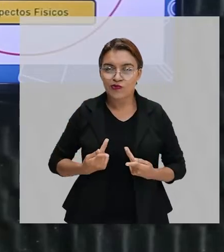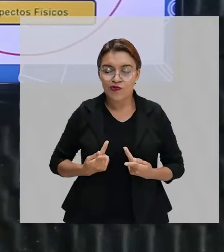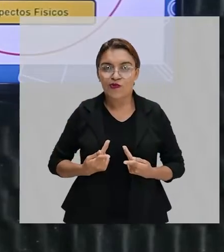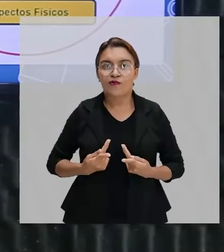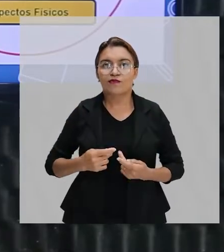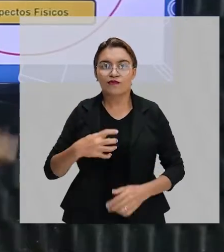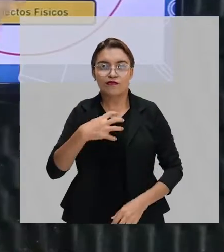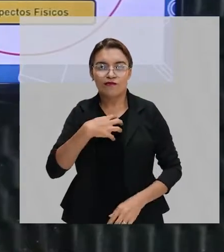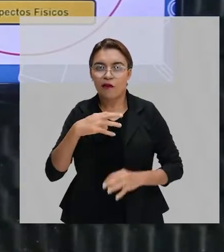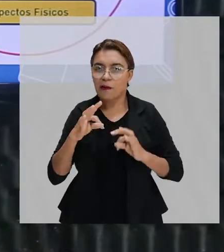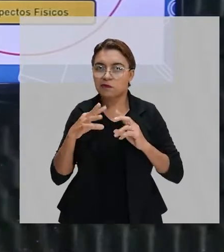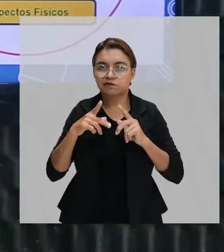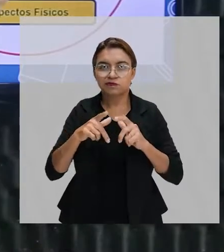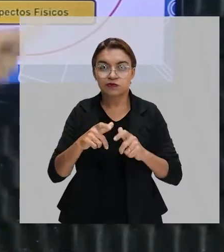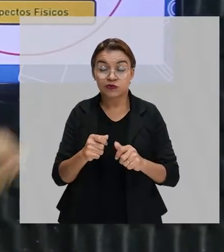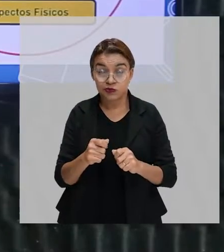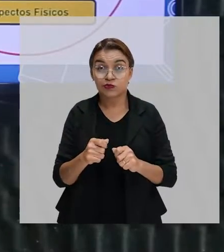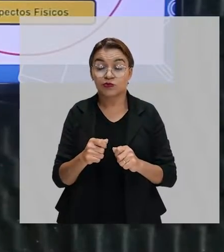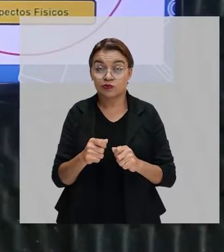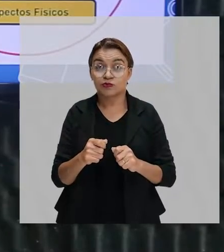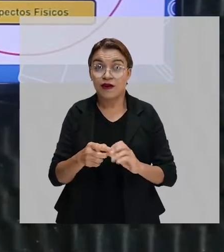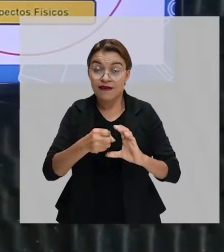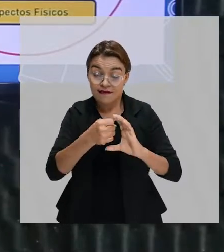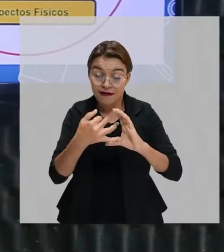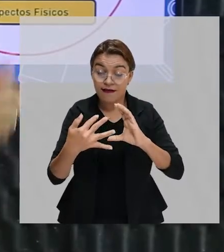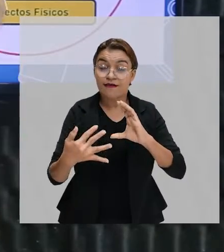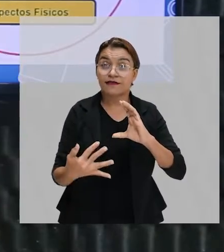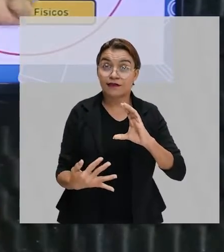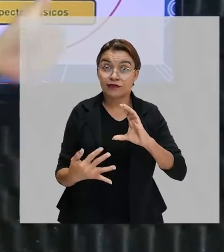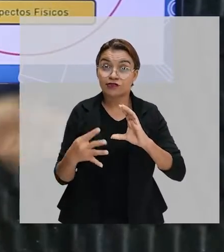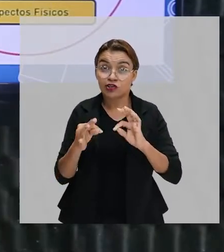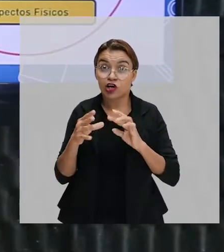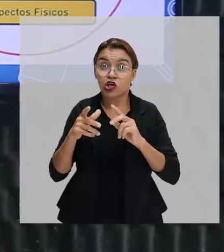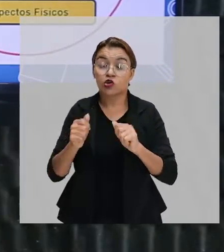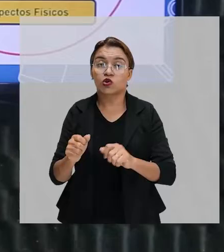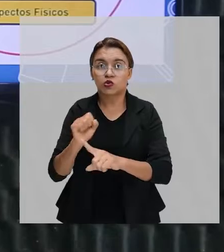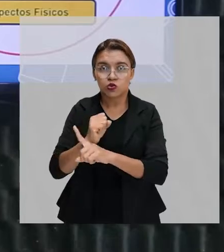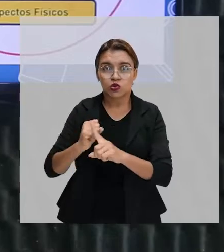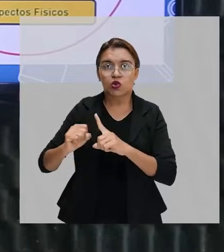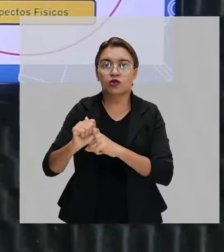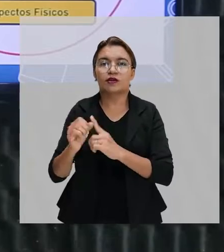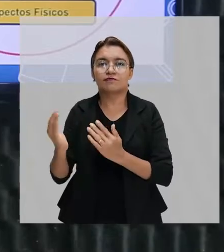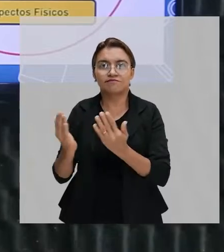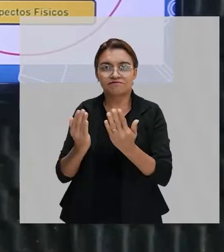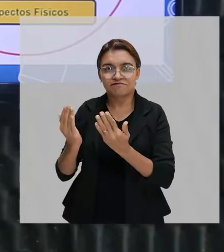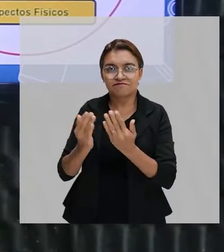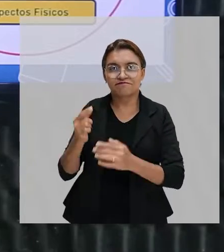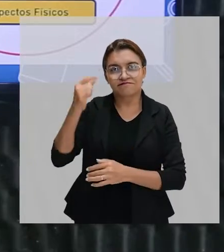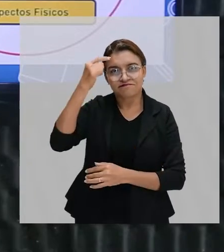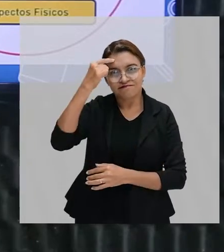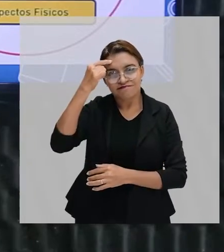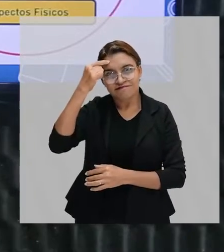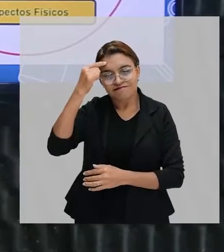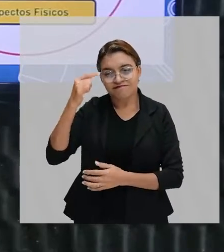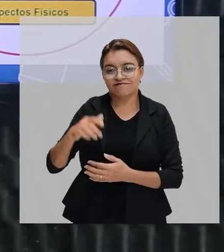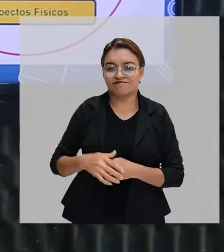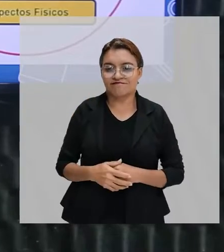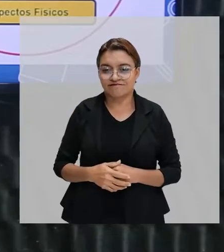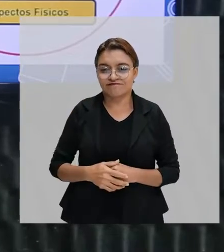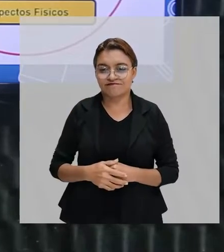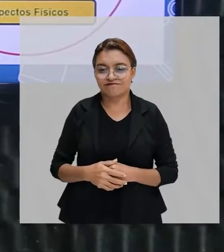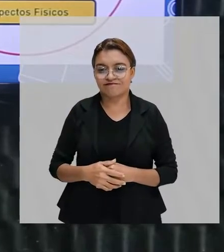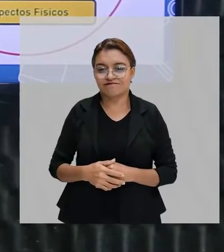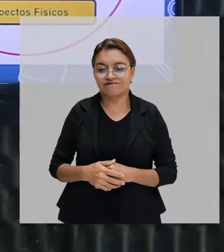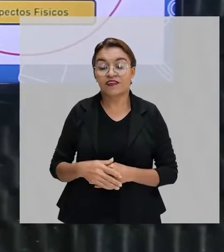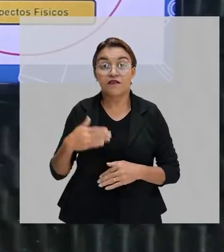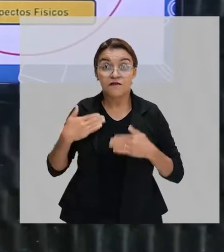levando em consideração todos esses aspectos aqui ó os aspectos sociais e psicológicos cognitivos e os aspectos os